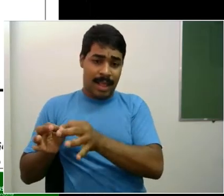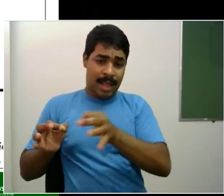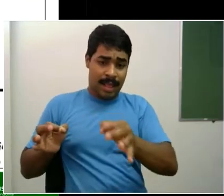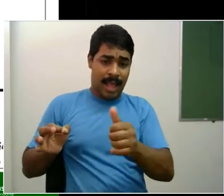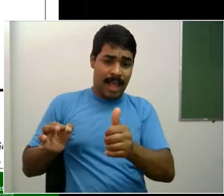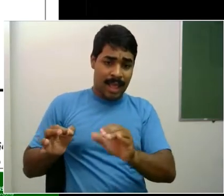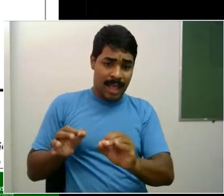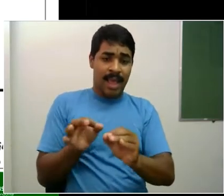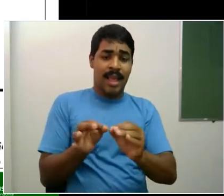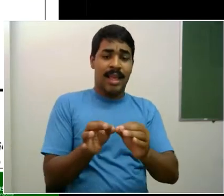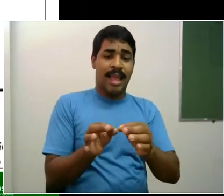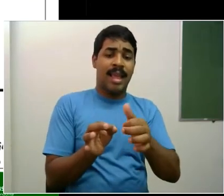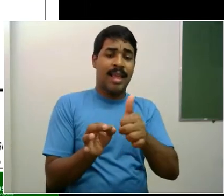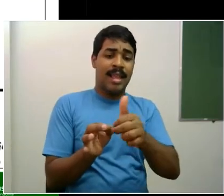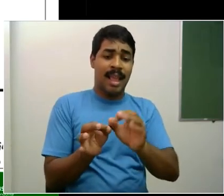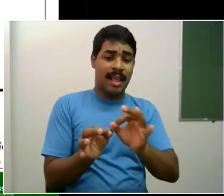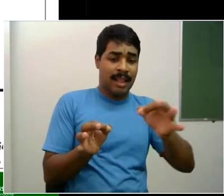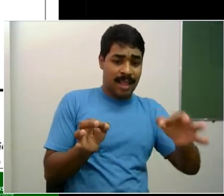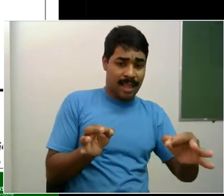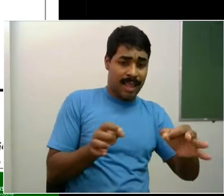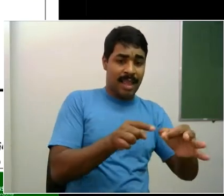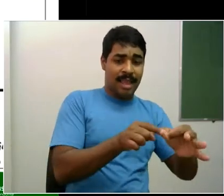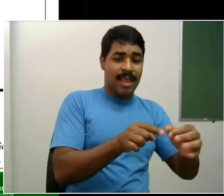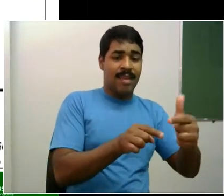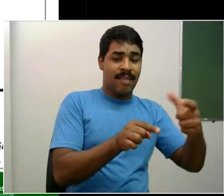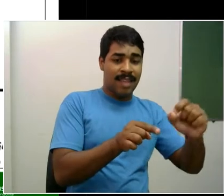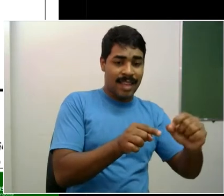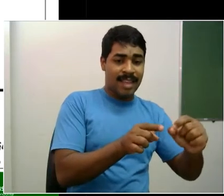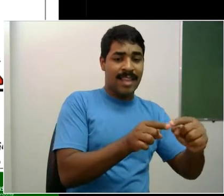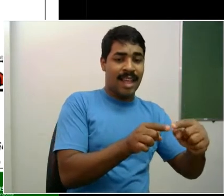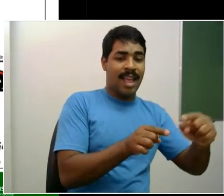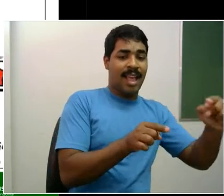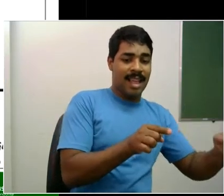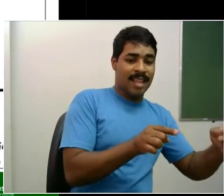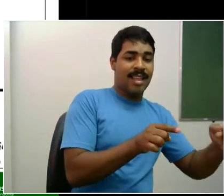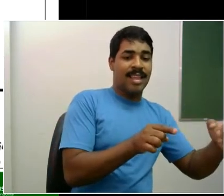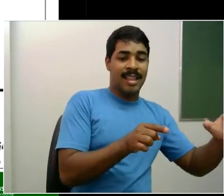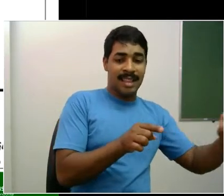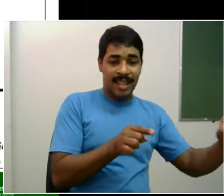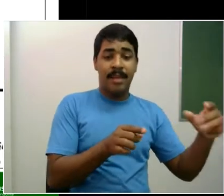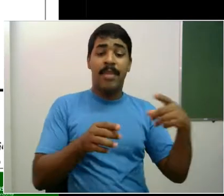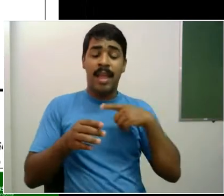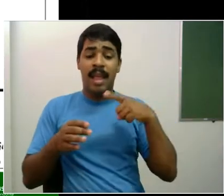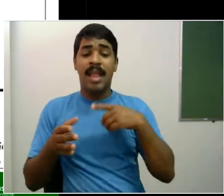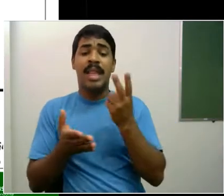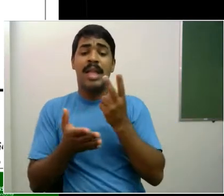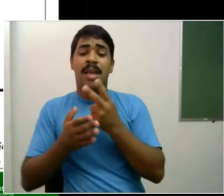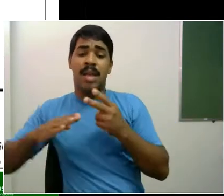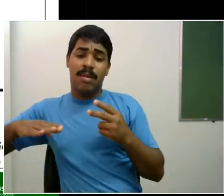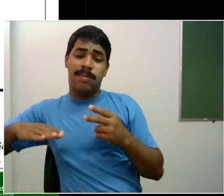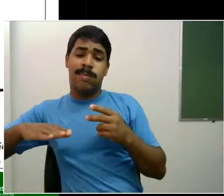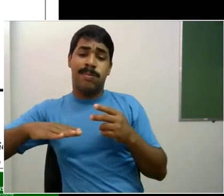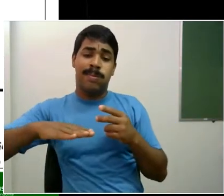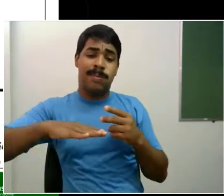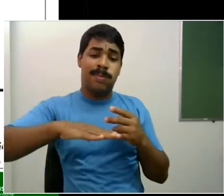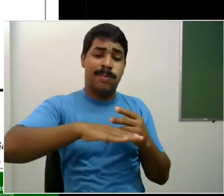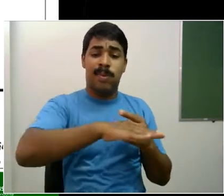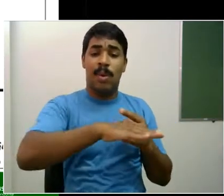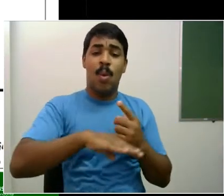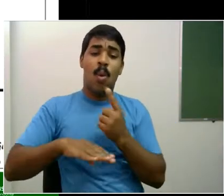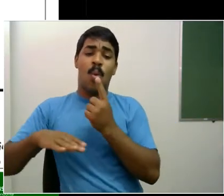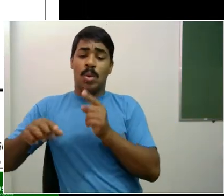30, e em cada trecho de 10 metros, ele gasta 1 segundo para